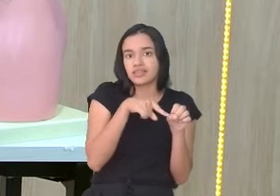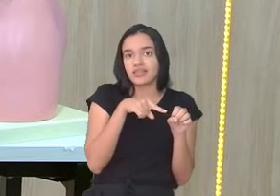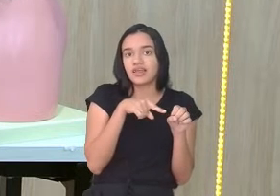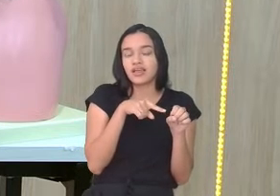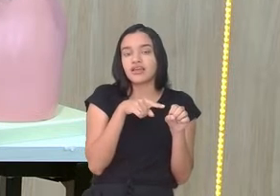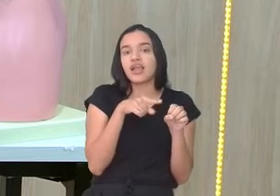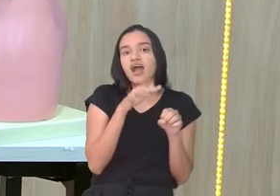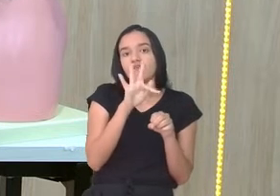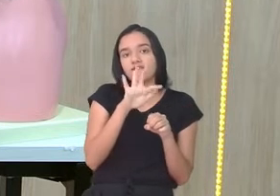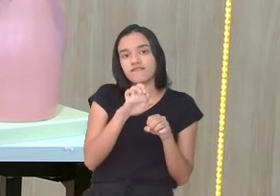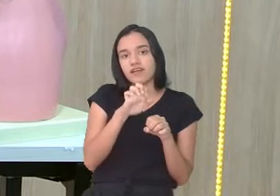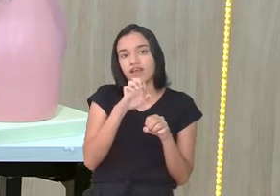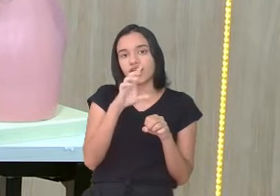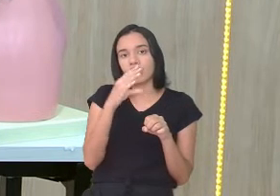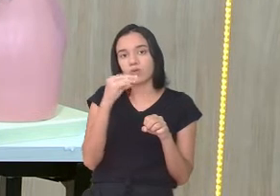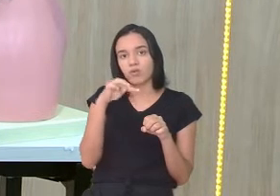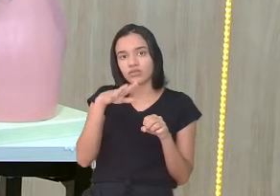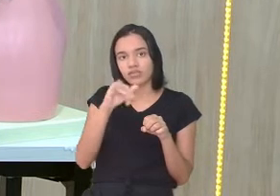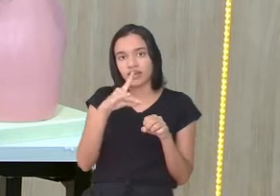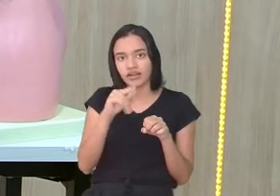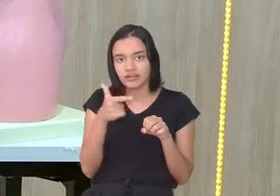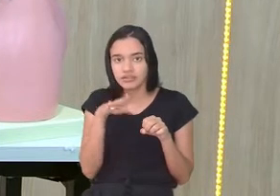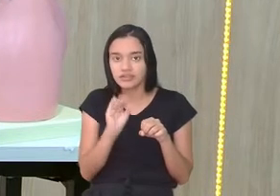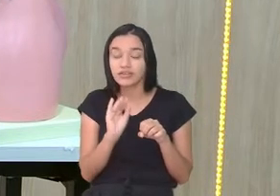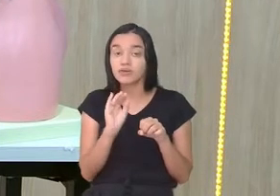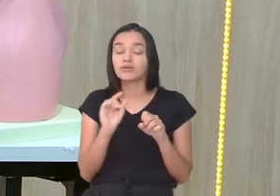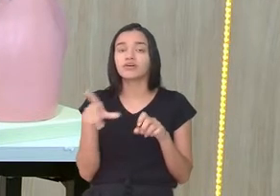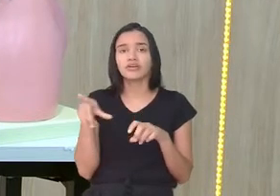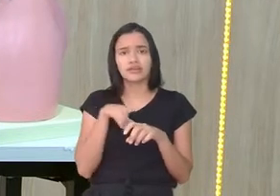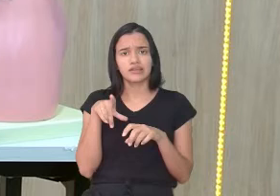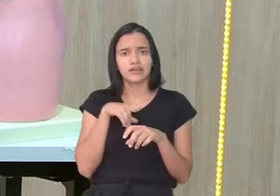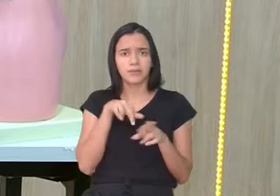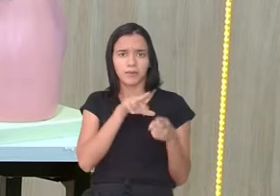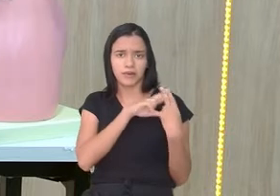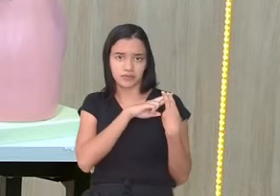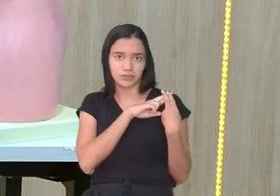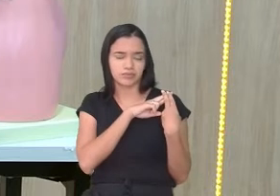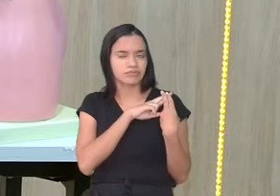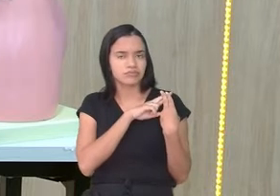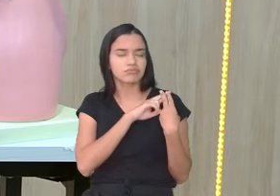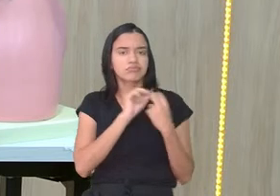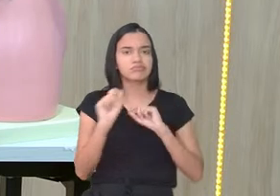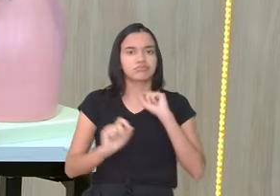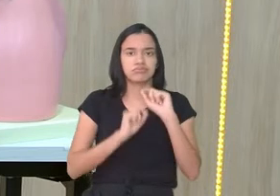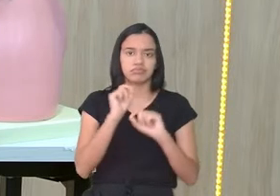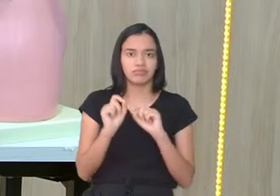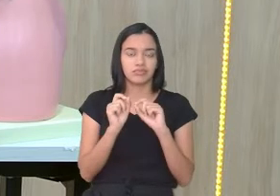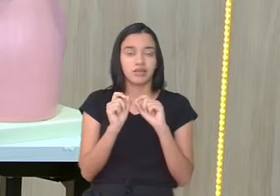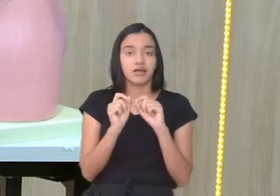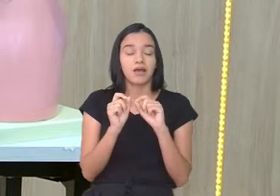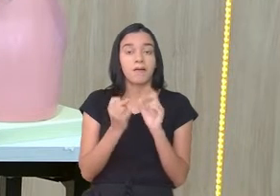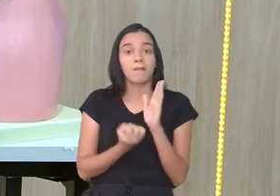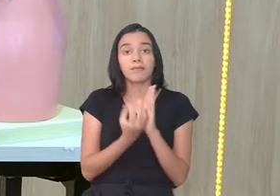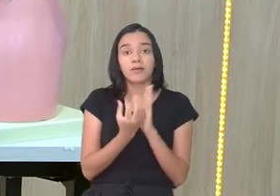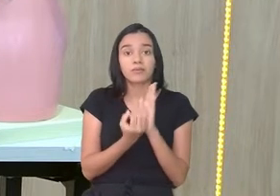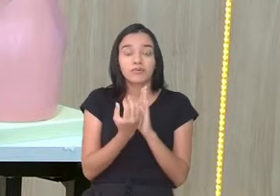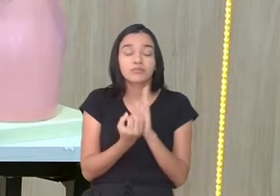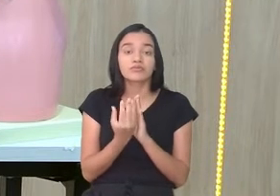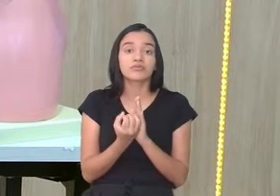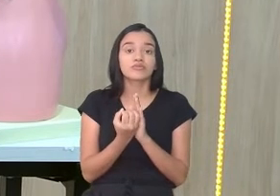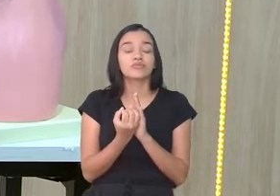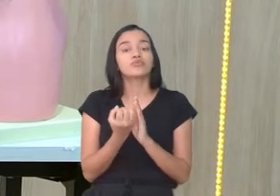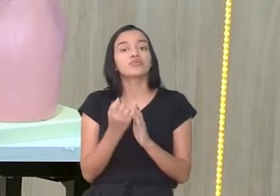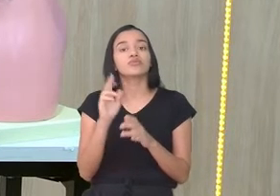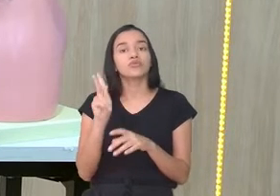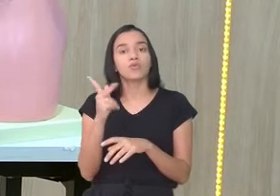essa é a grande função. Mas também ele tem uma responsabilidade, né, também pela produção dos hormônios. Nós vimos